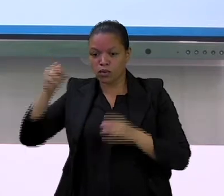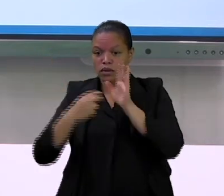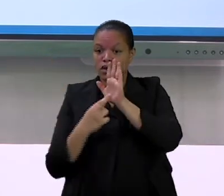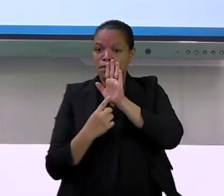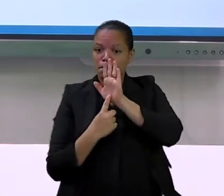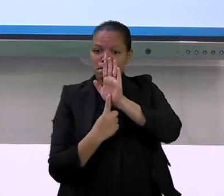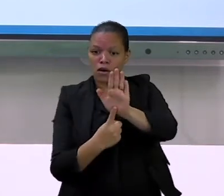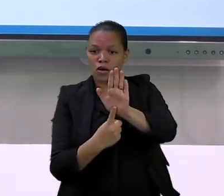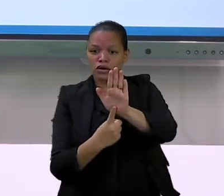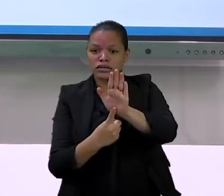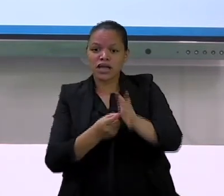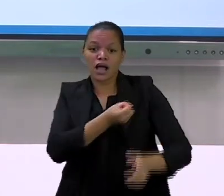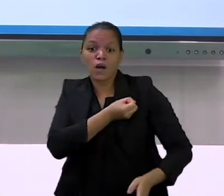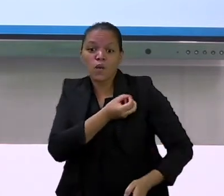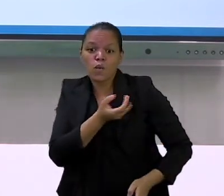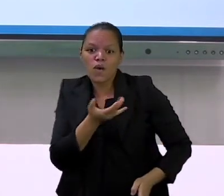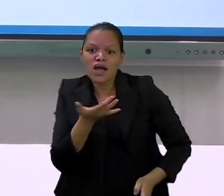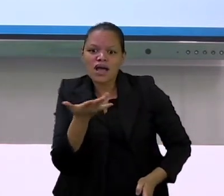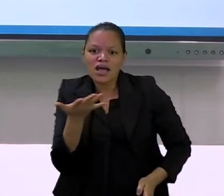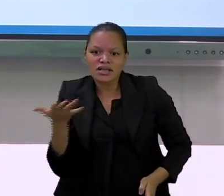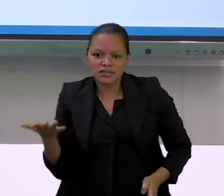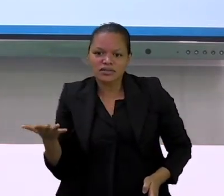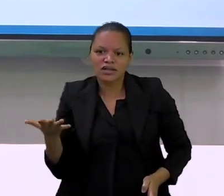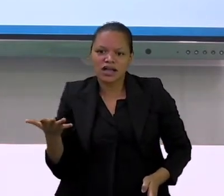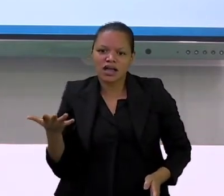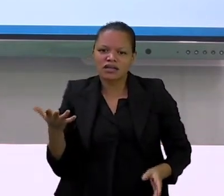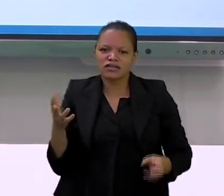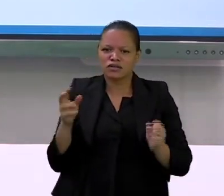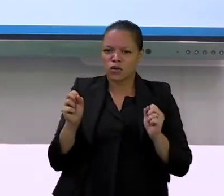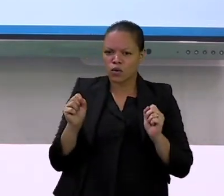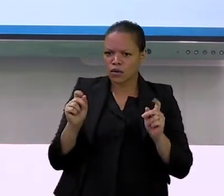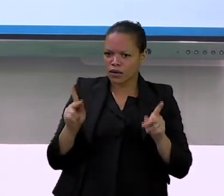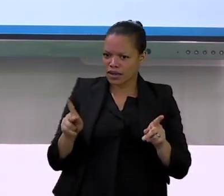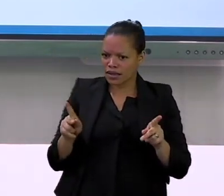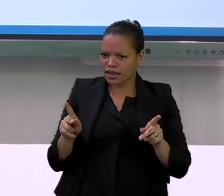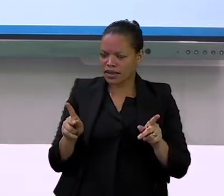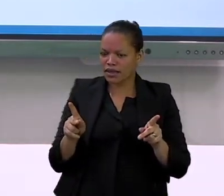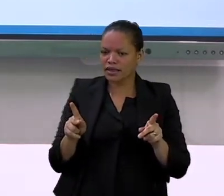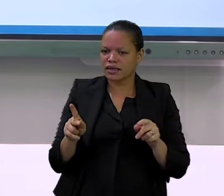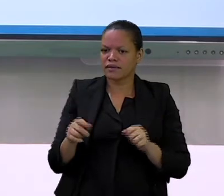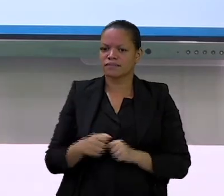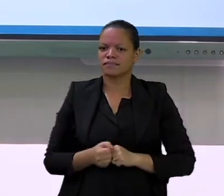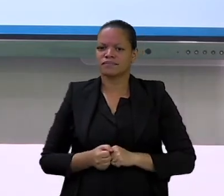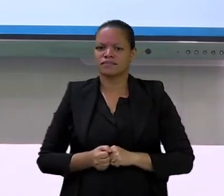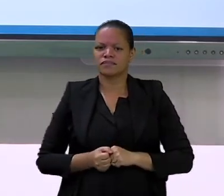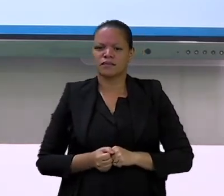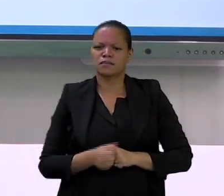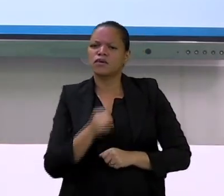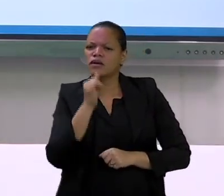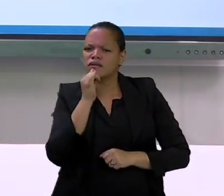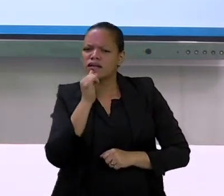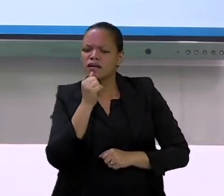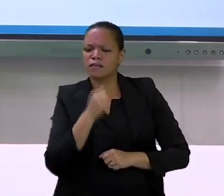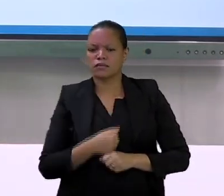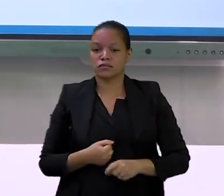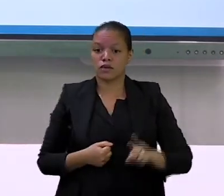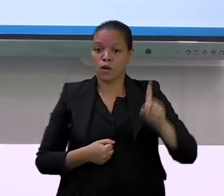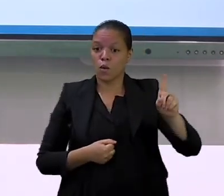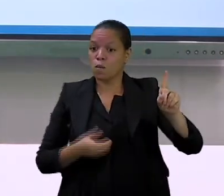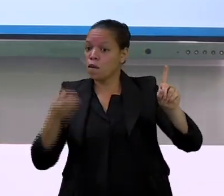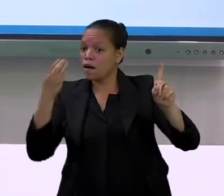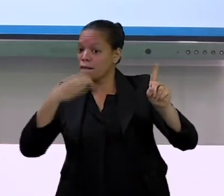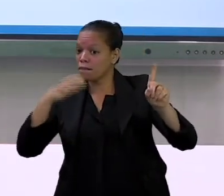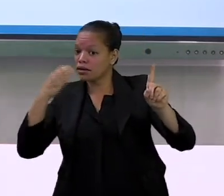consideração, como no caso da maçã. Quando eu pegar só um pedacinho, eu vou anotar só um pedacinho. Se eu pegar 2 pedacinhos, eu vou